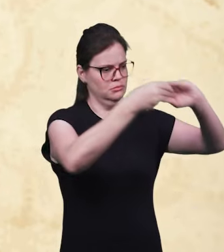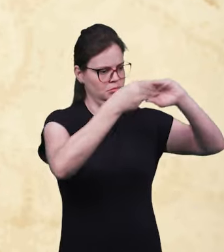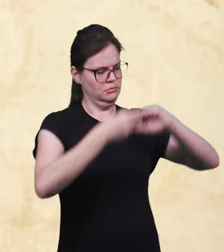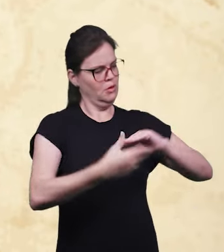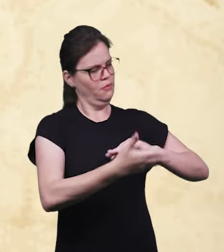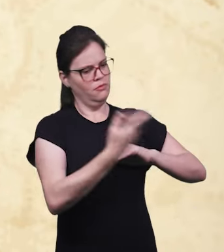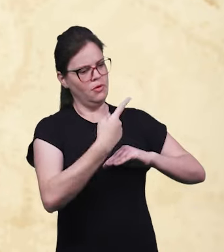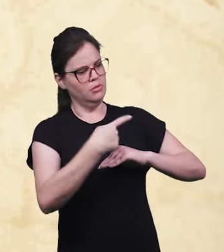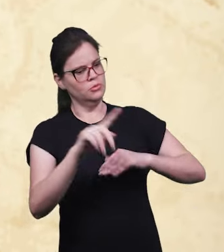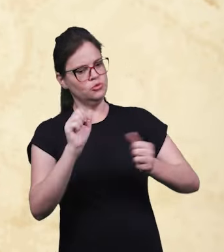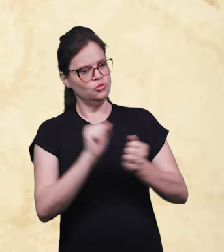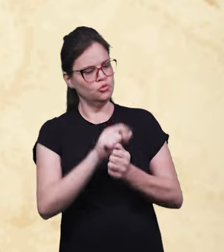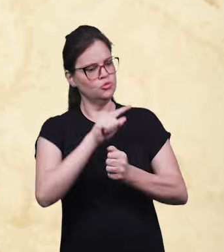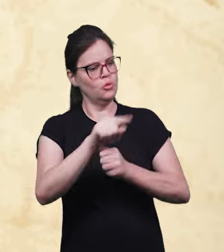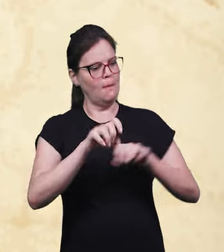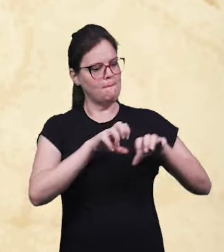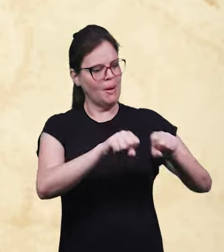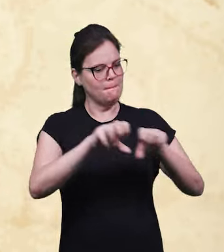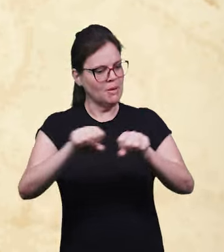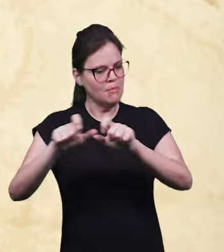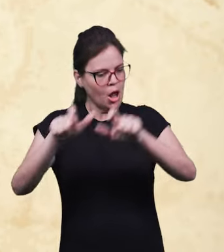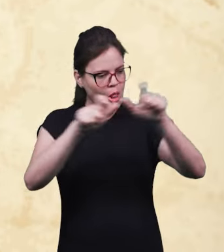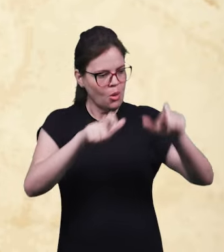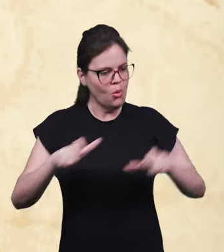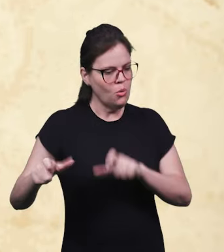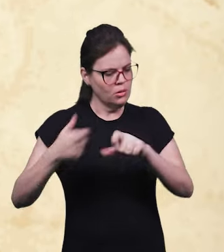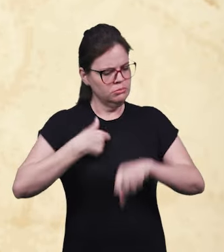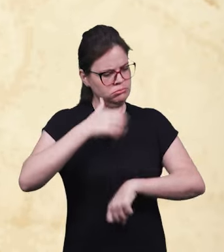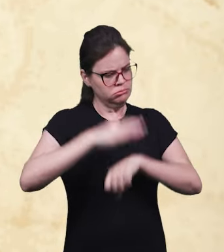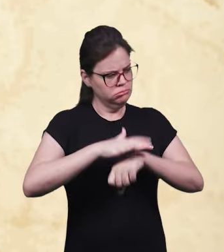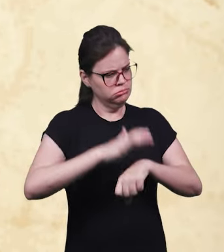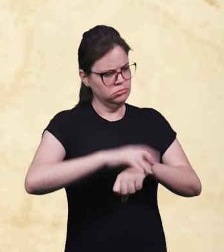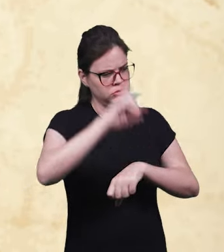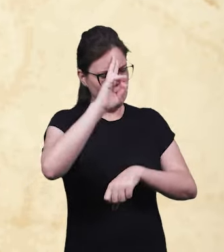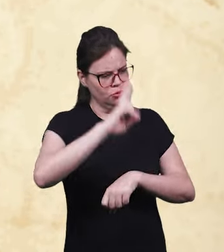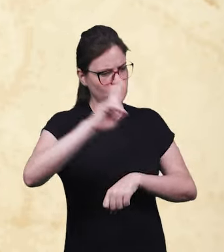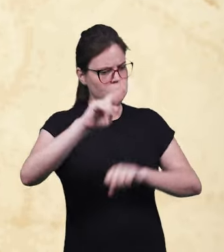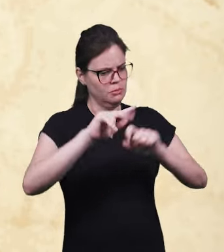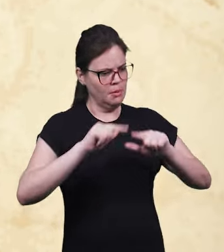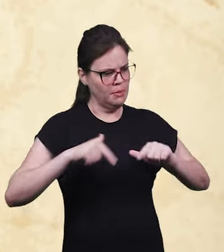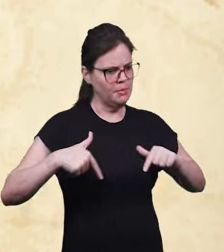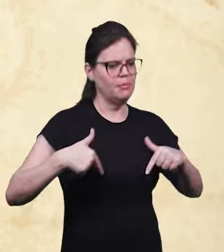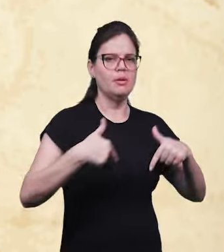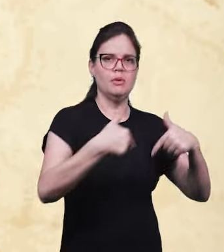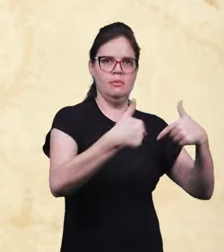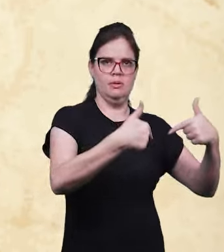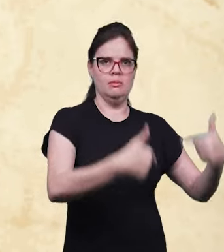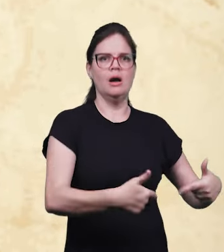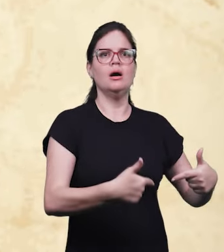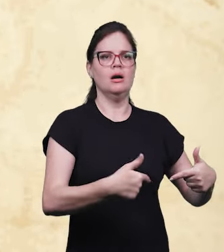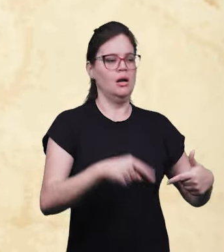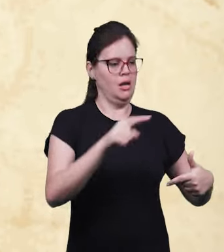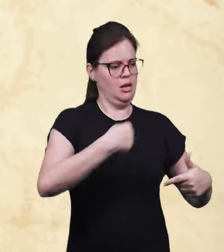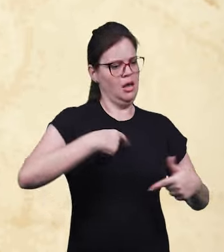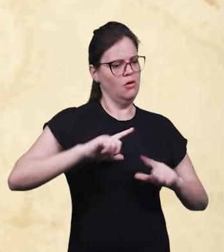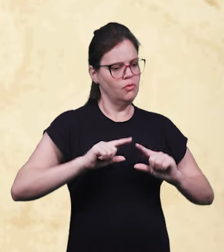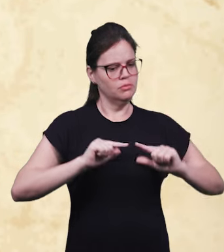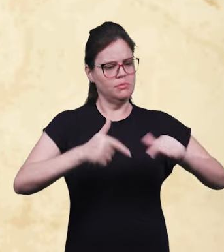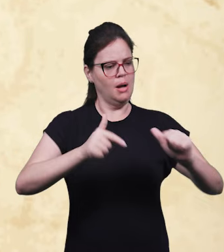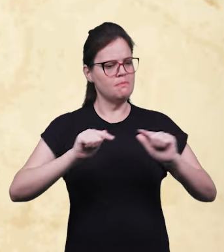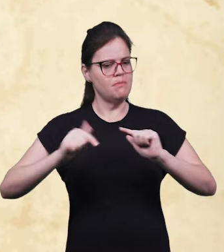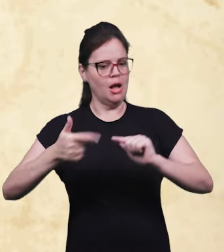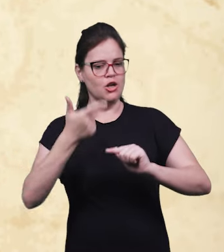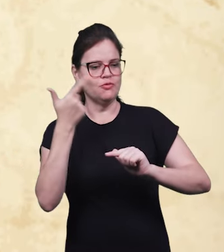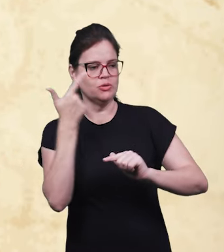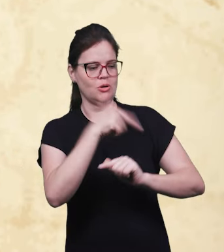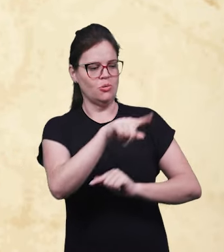para bater as nações diante de sua face, eu saltarei os lombos dos reis para abrir diante dele as